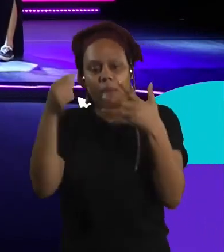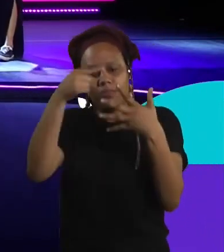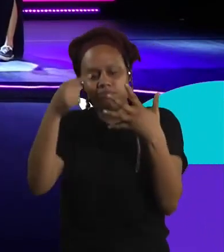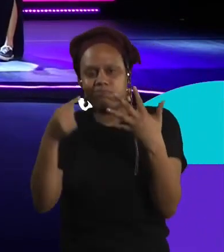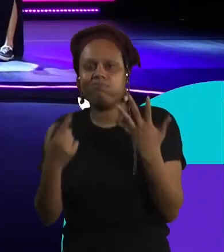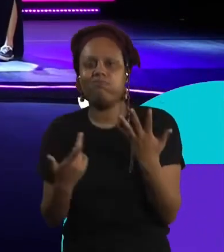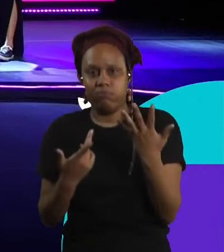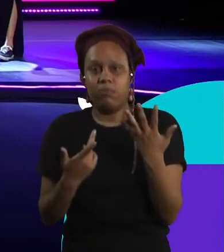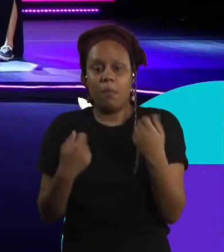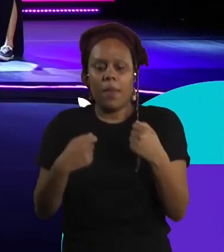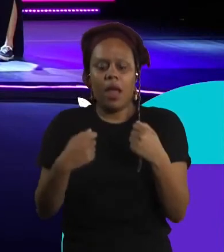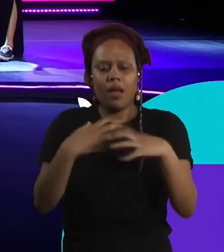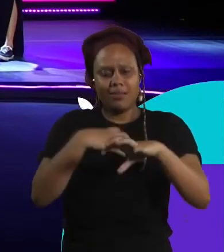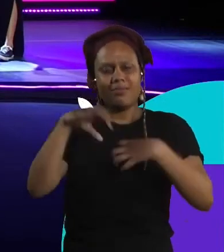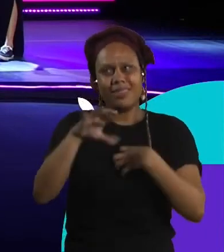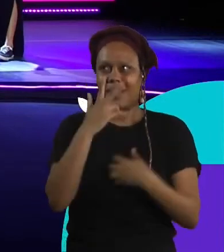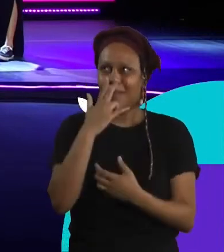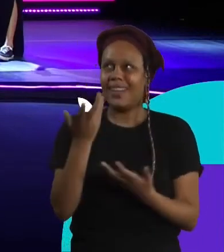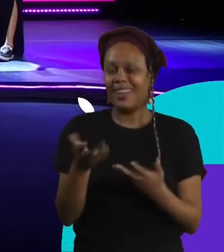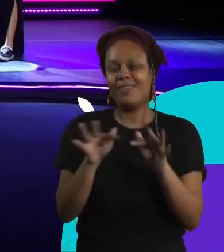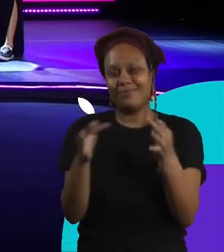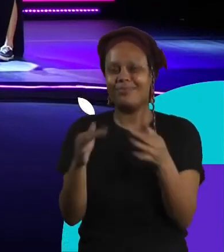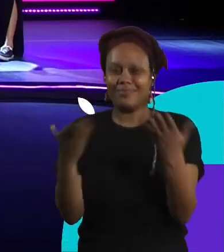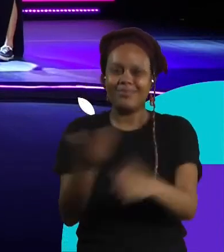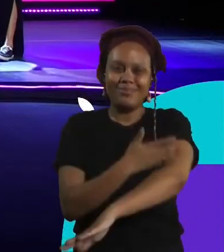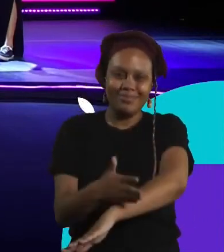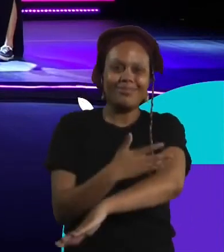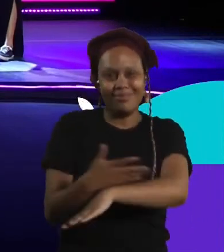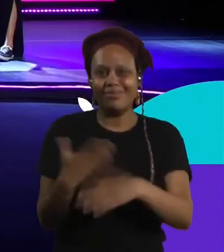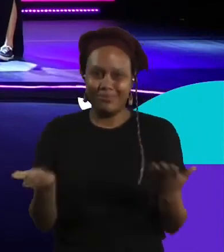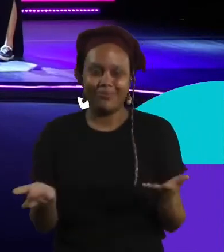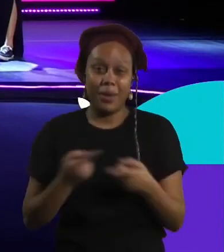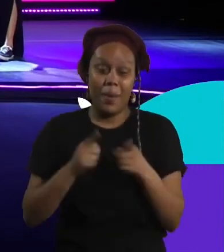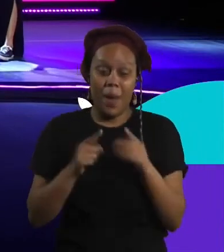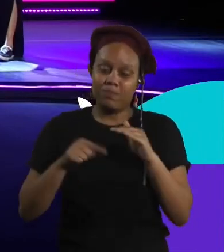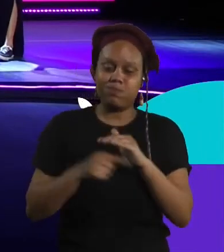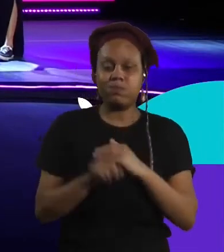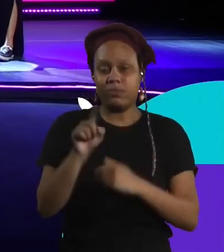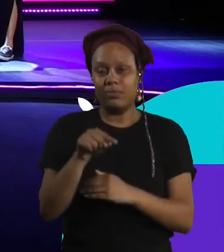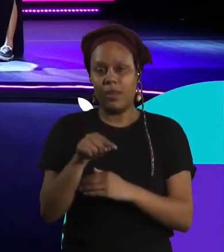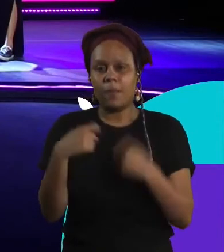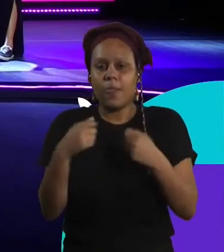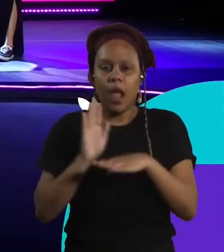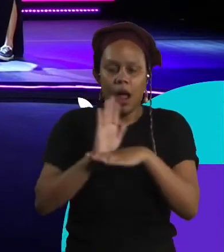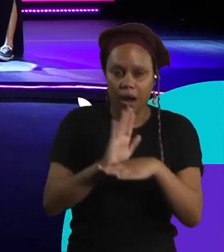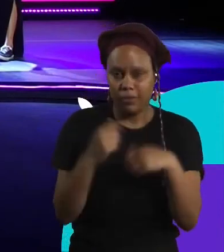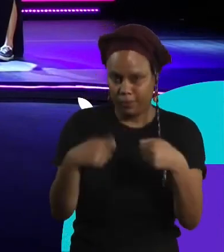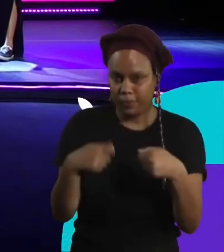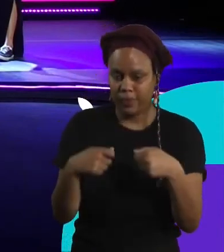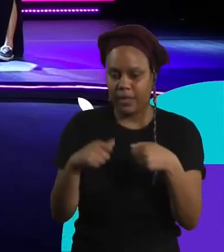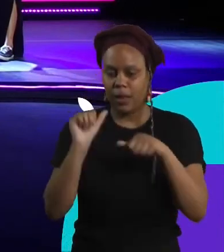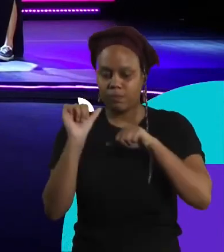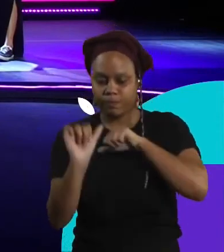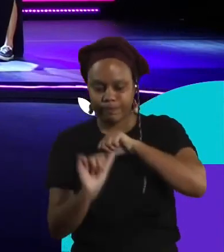uma palavra que às vezes parece um clichê, porque todo mundo começou a falar, parece uma palavra da moda, mas no fundo é isso. Para você ajudar a mudar a sociedade como um todo,